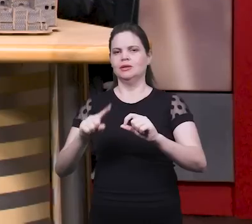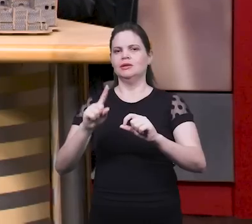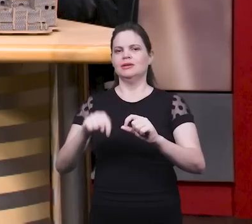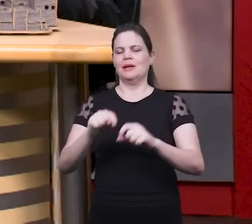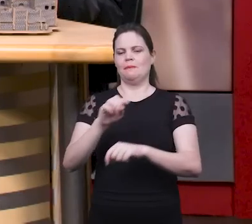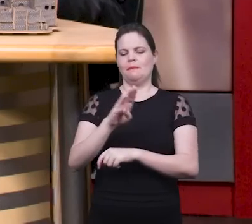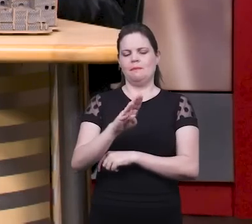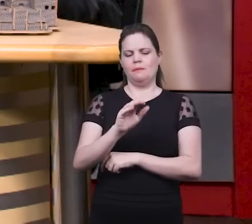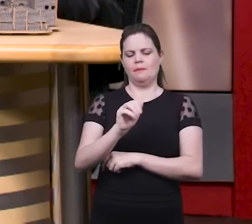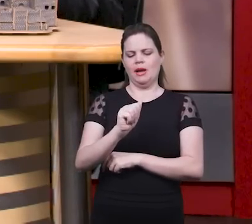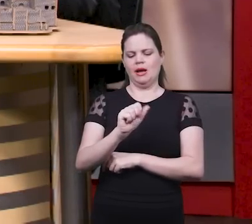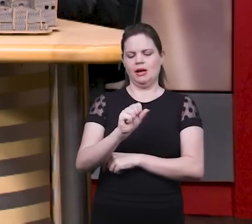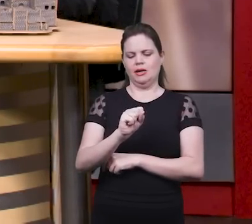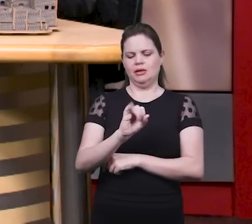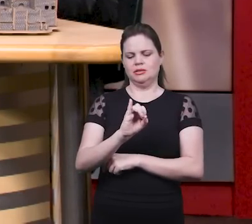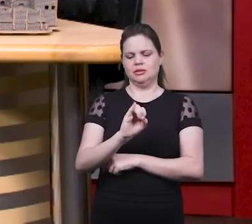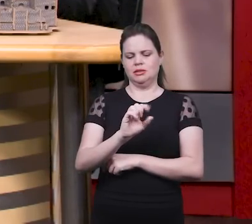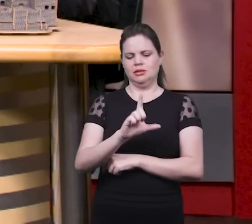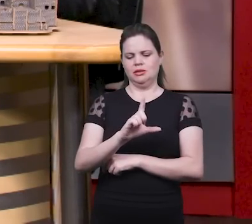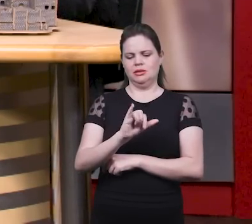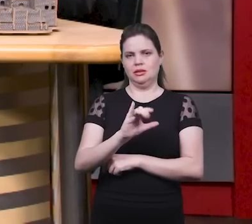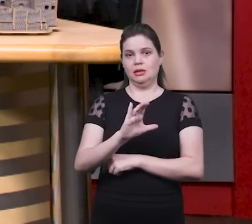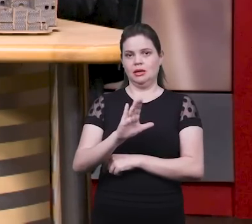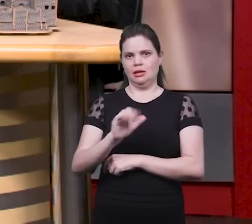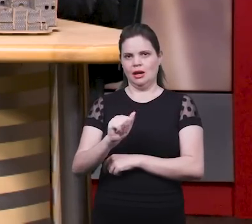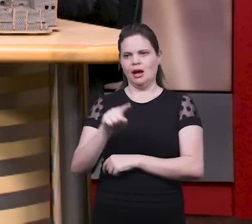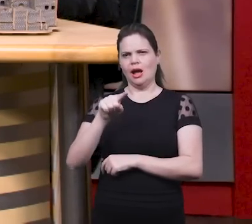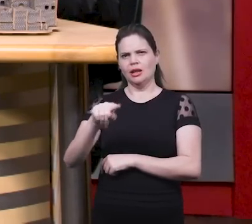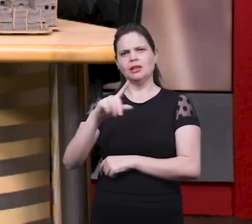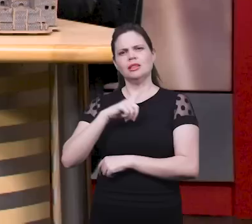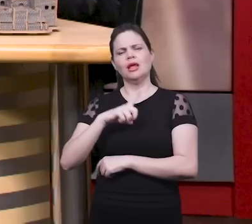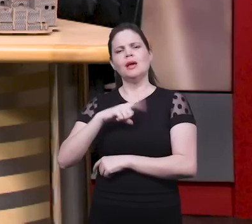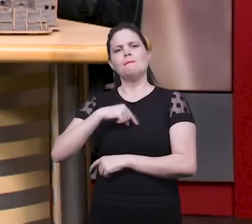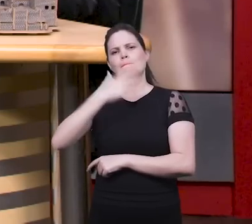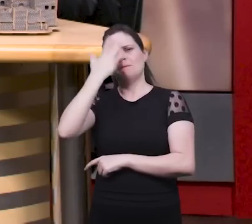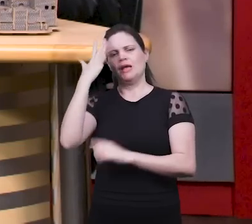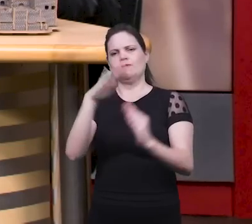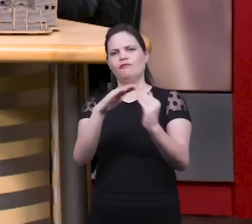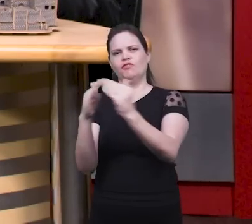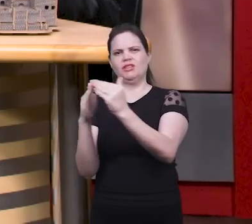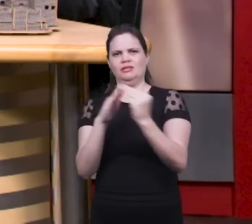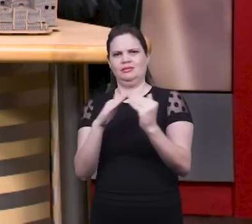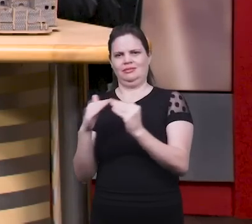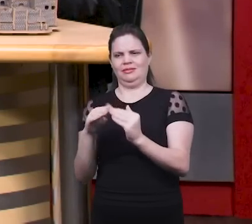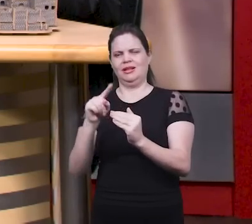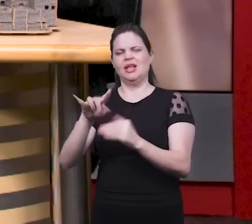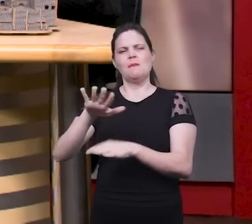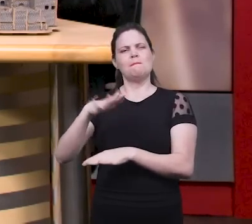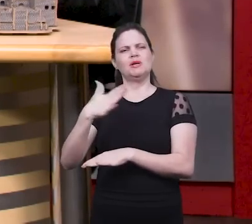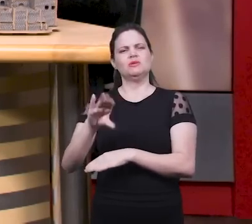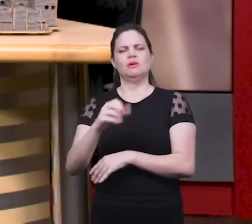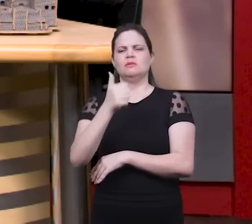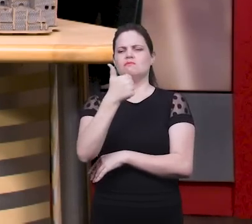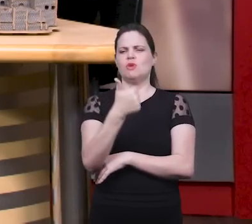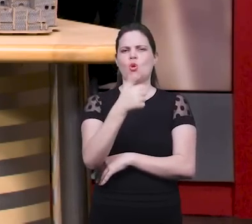ali tem moradores comuns. E dizem que lá em 1888 houve um problema